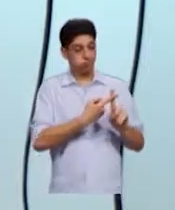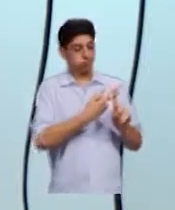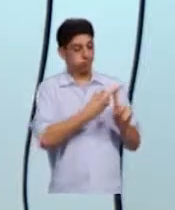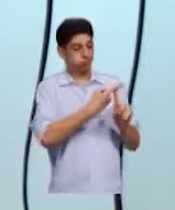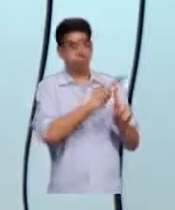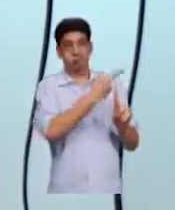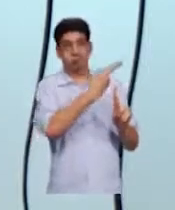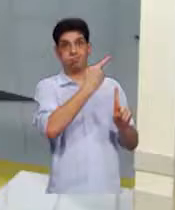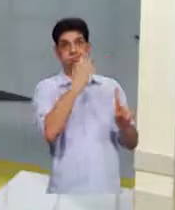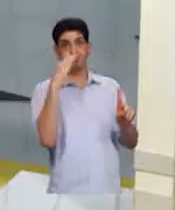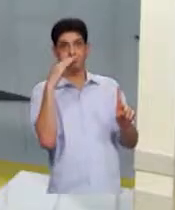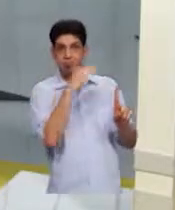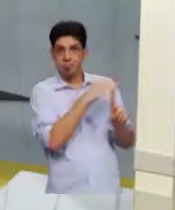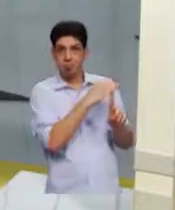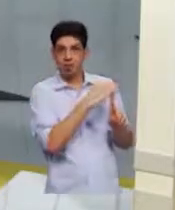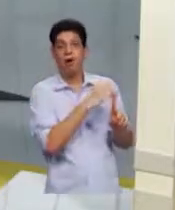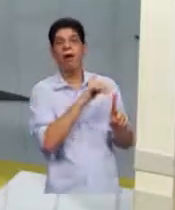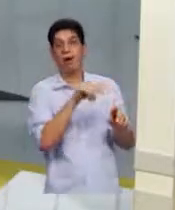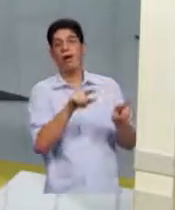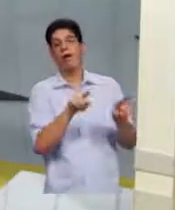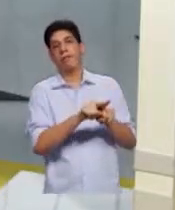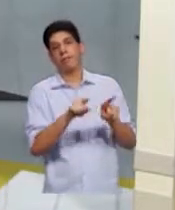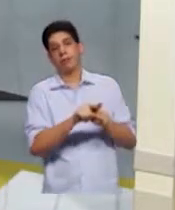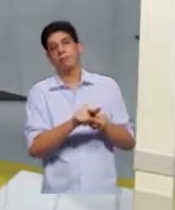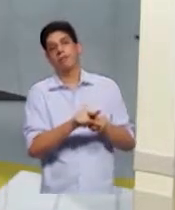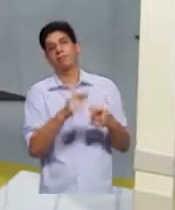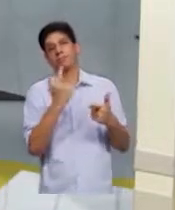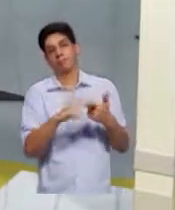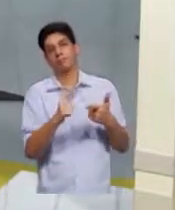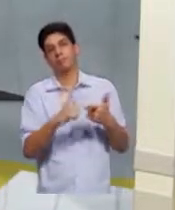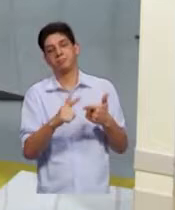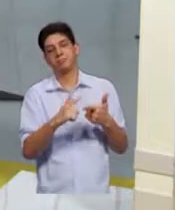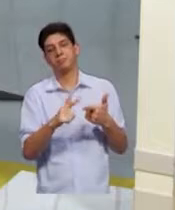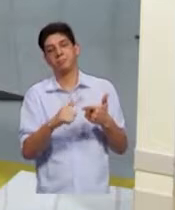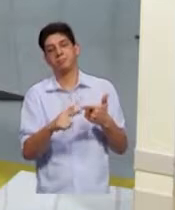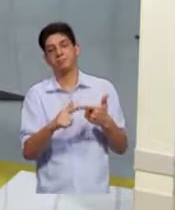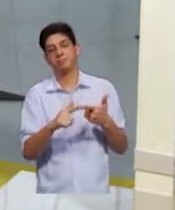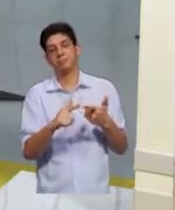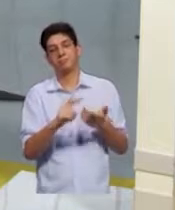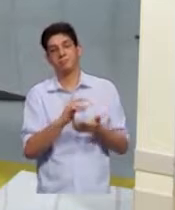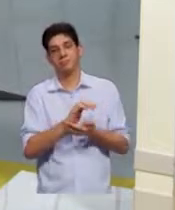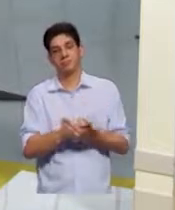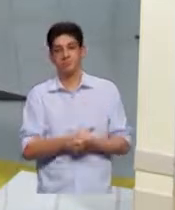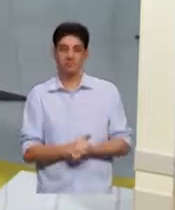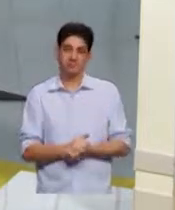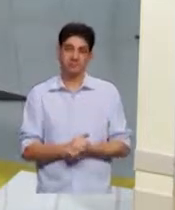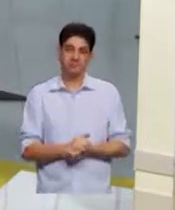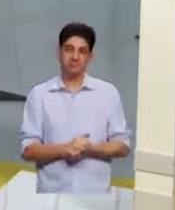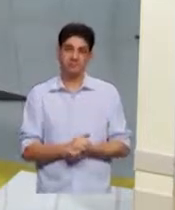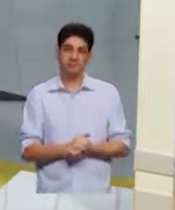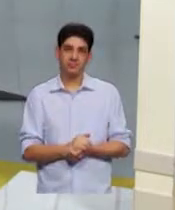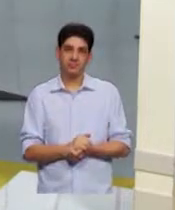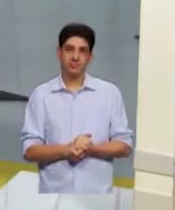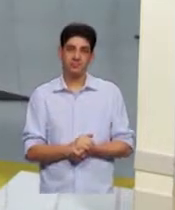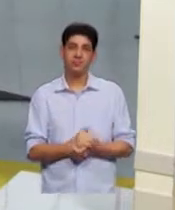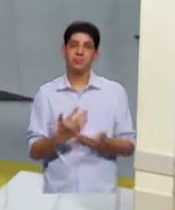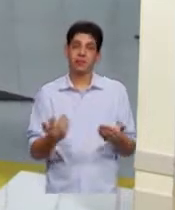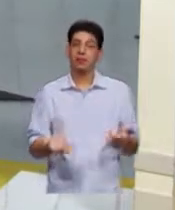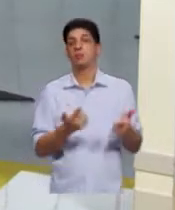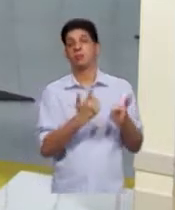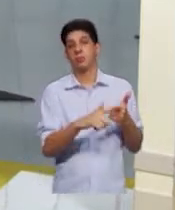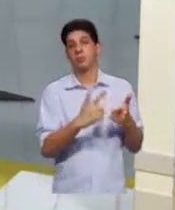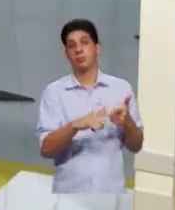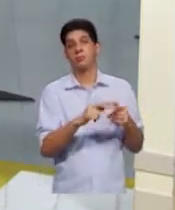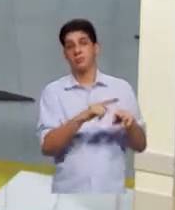das causas que tem proporcionado, que tem feito com que a Terra fique mais aquecida